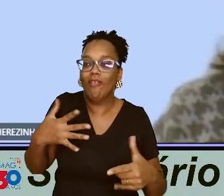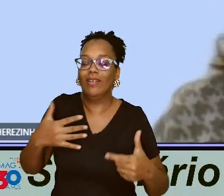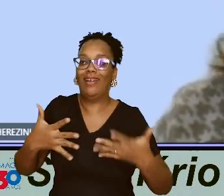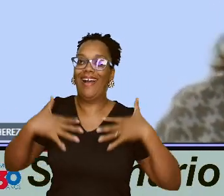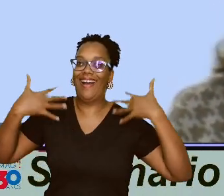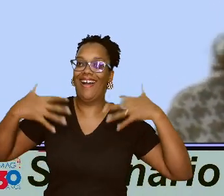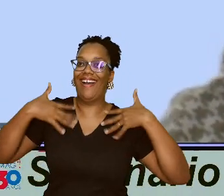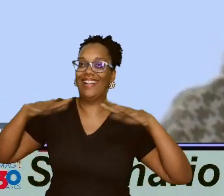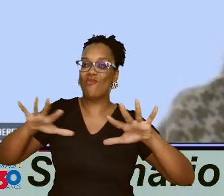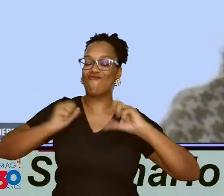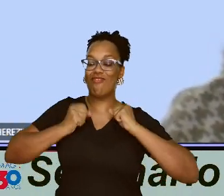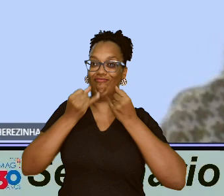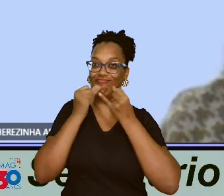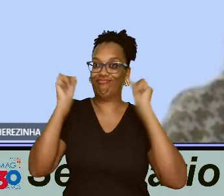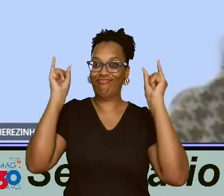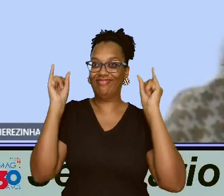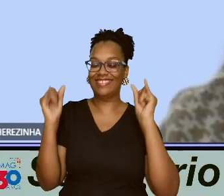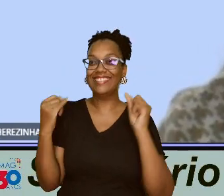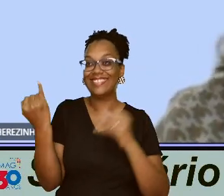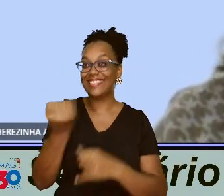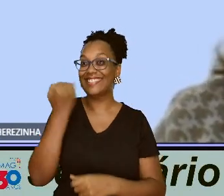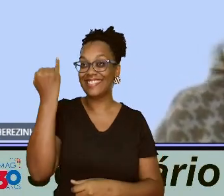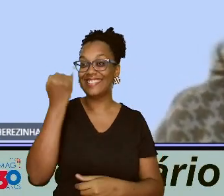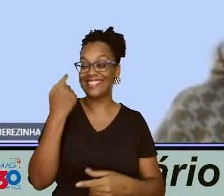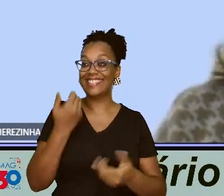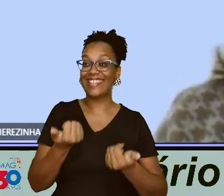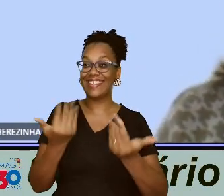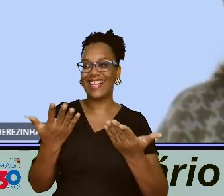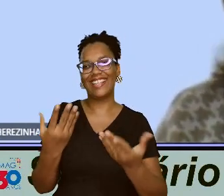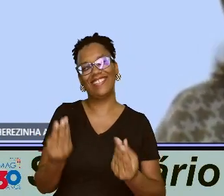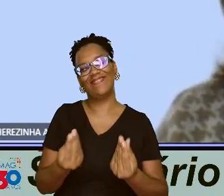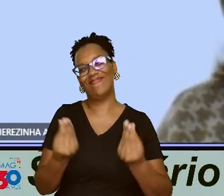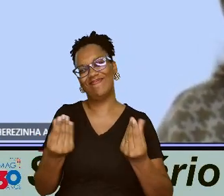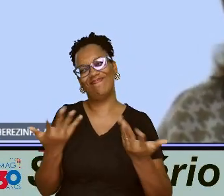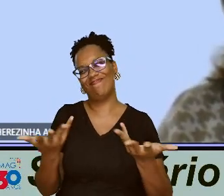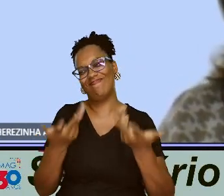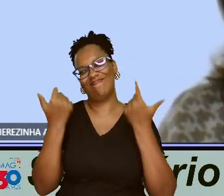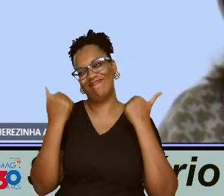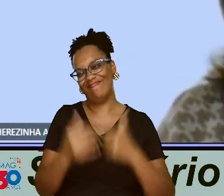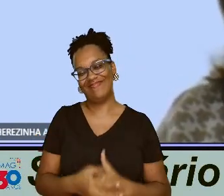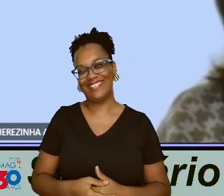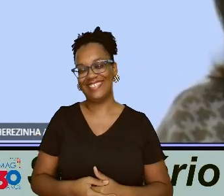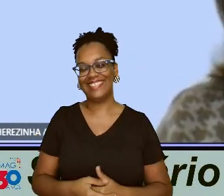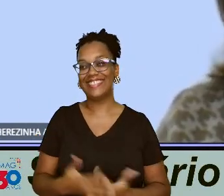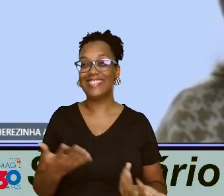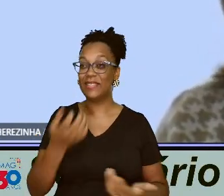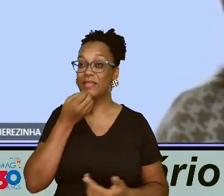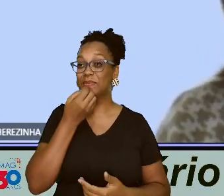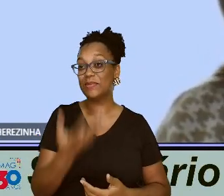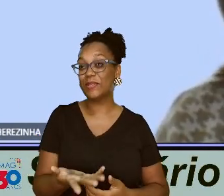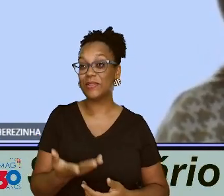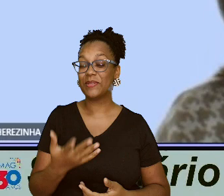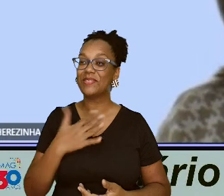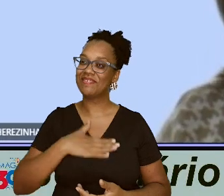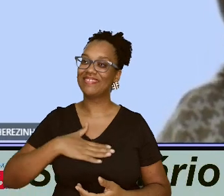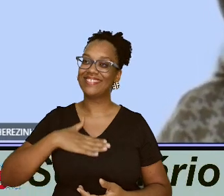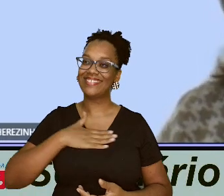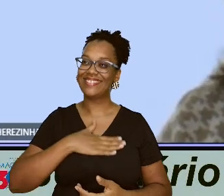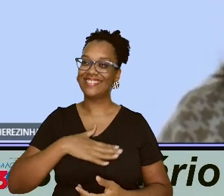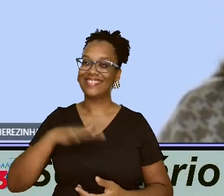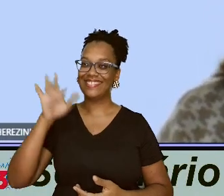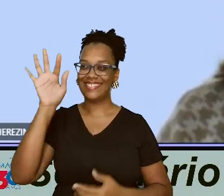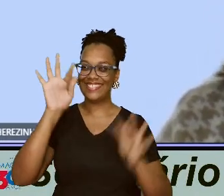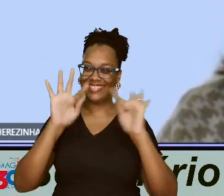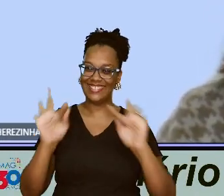algo útil e relevante não tem preço, né? Então, é muito bom. Eu estou muito satisfeita de